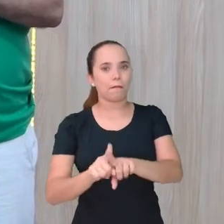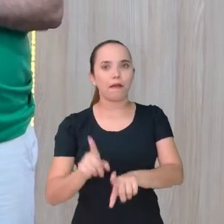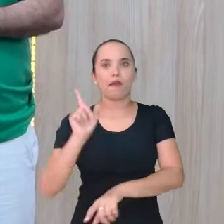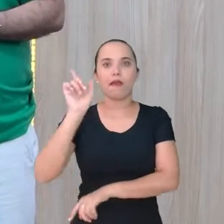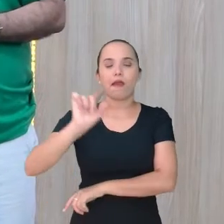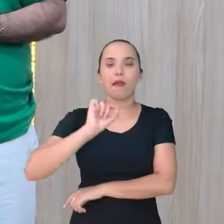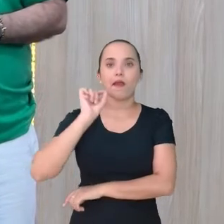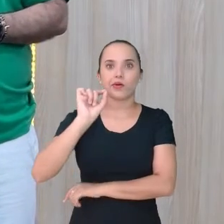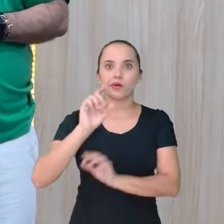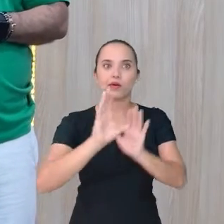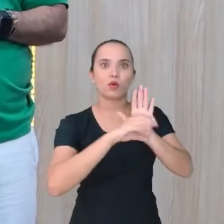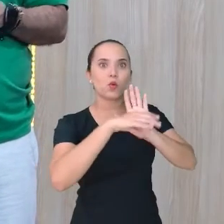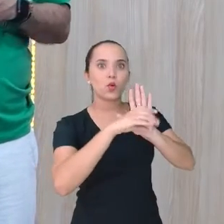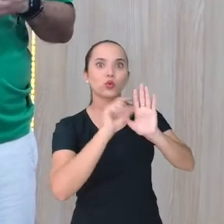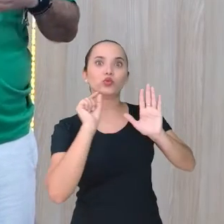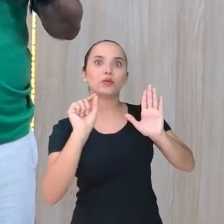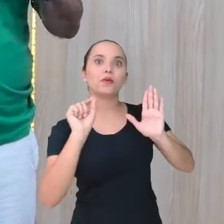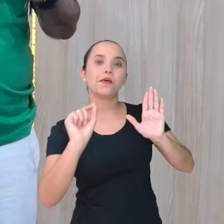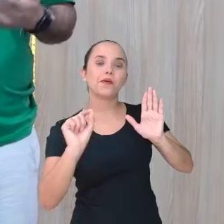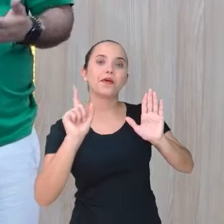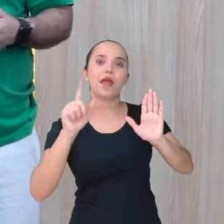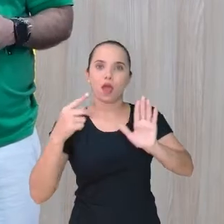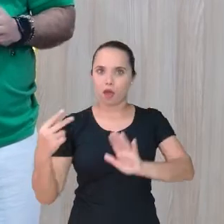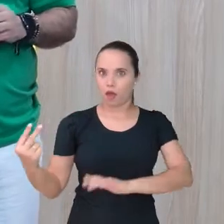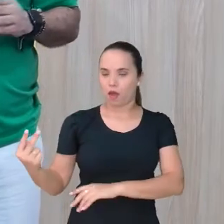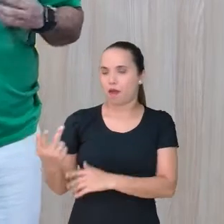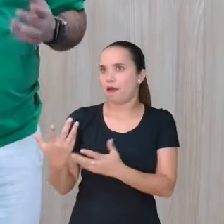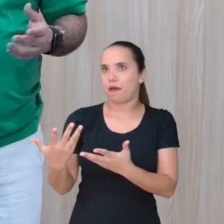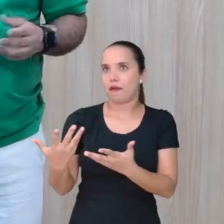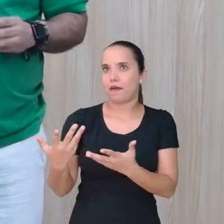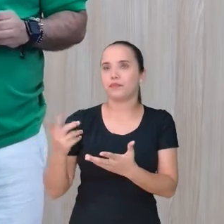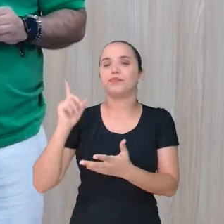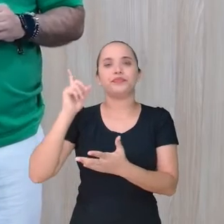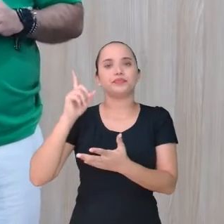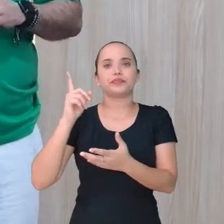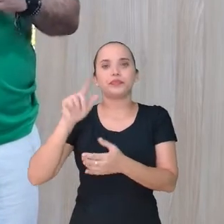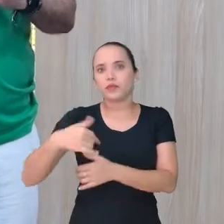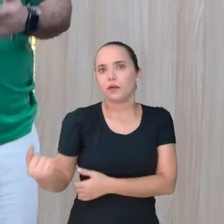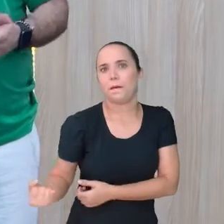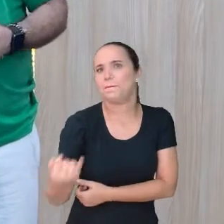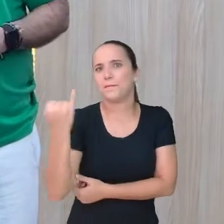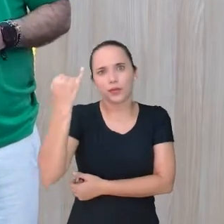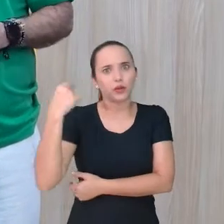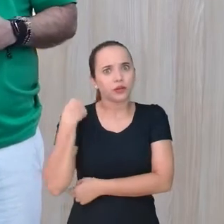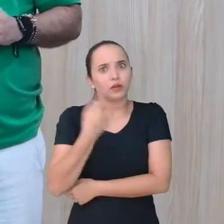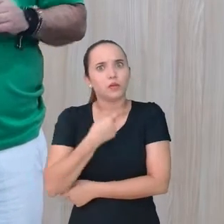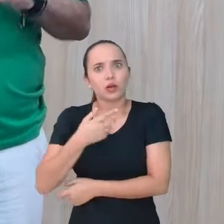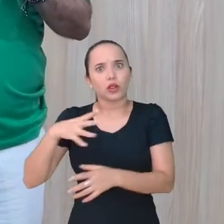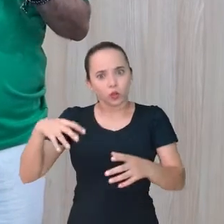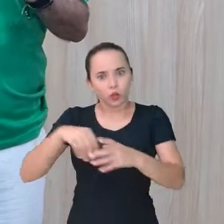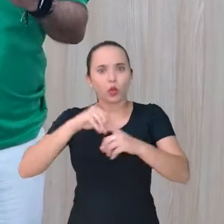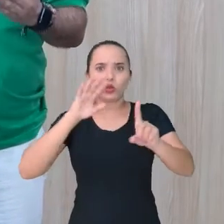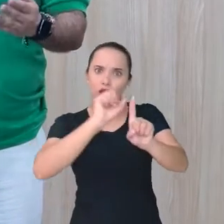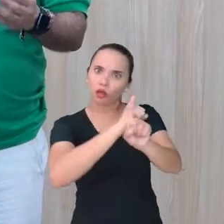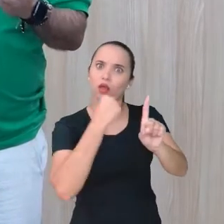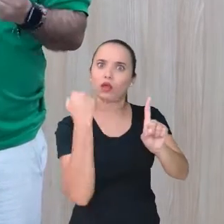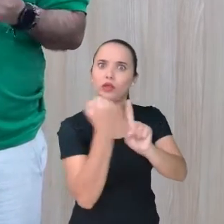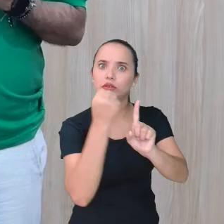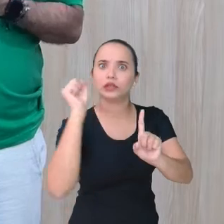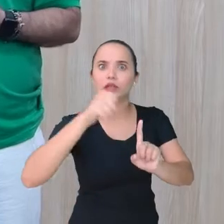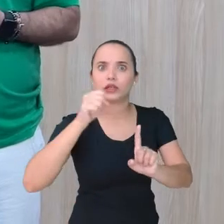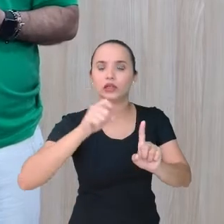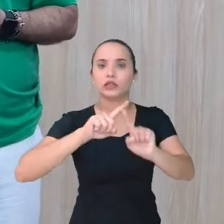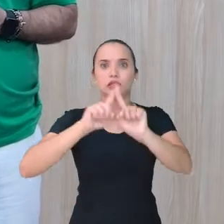um conceito, né, é um valor assim, muito caro, né, para a nossa sociedade, porém não é um